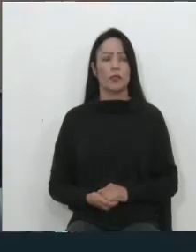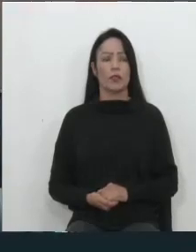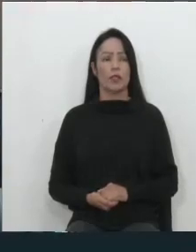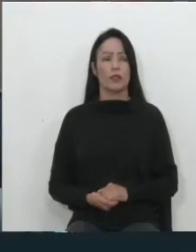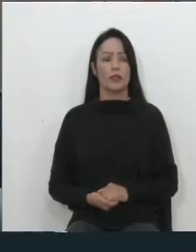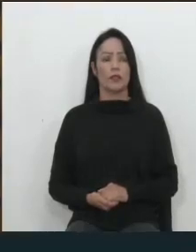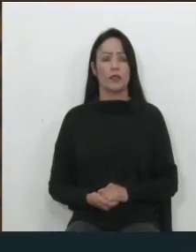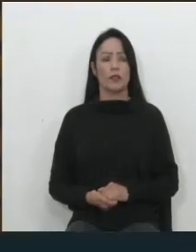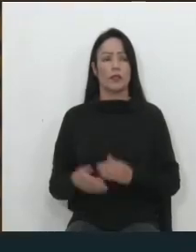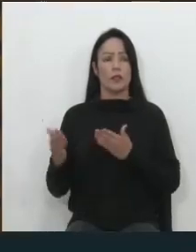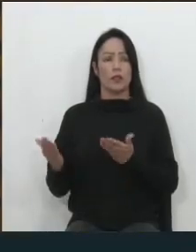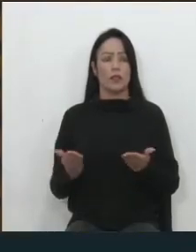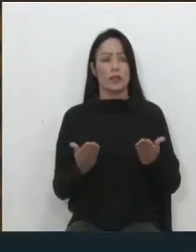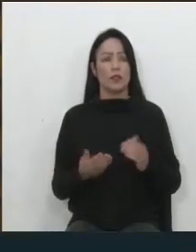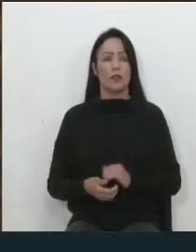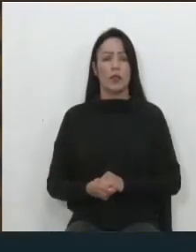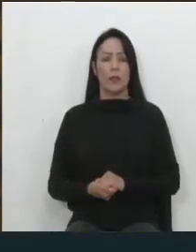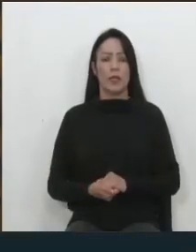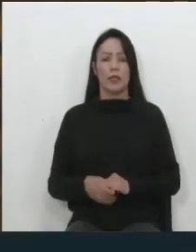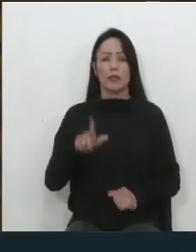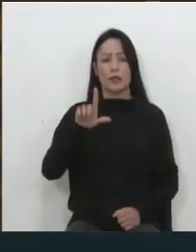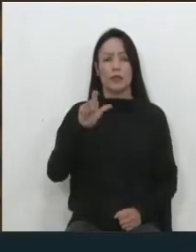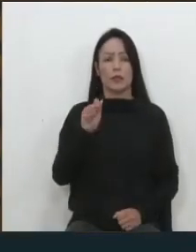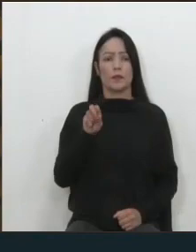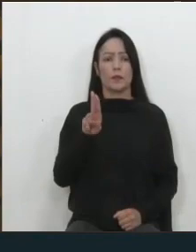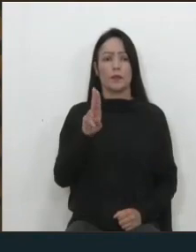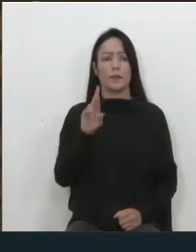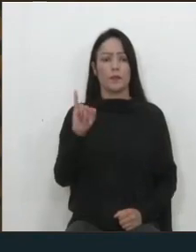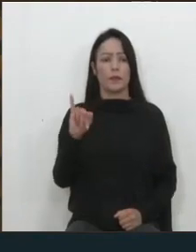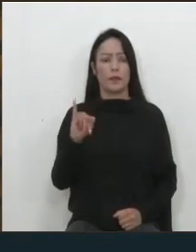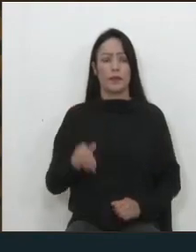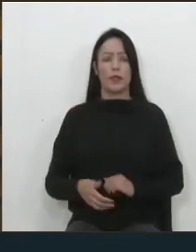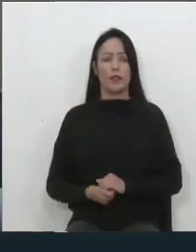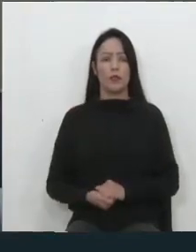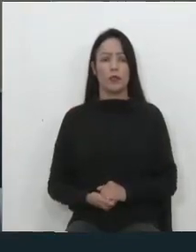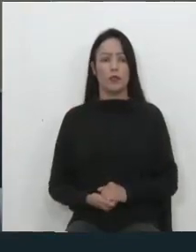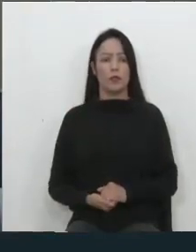Com a palavra, vereador Lauri Rocha.